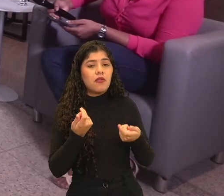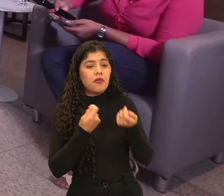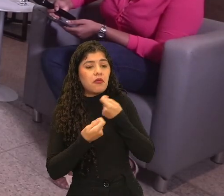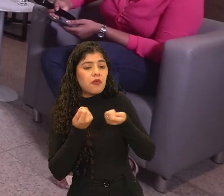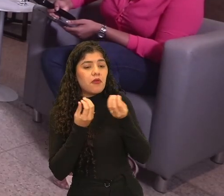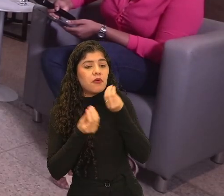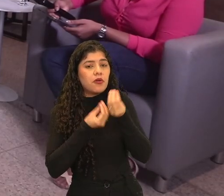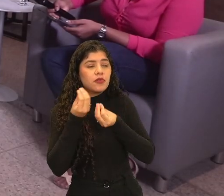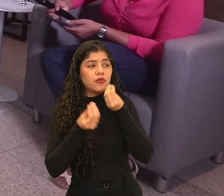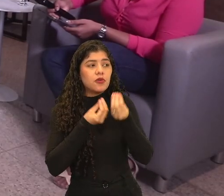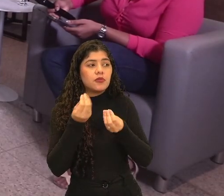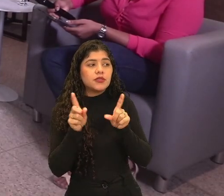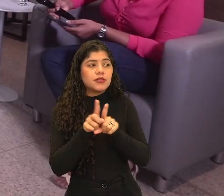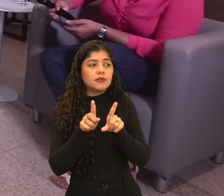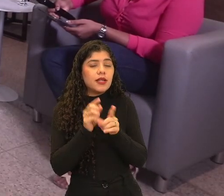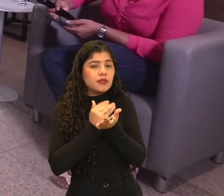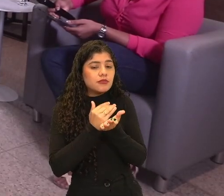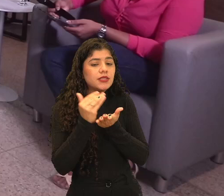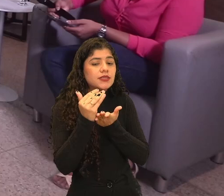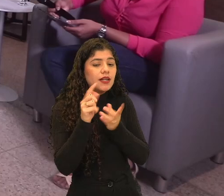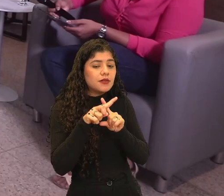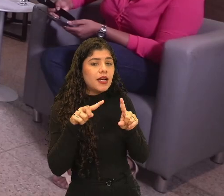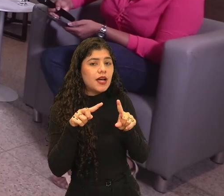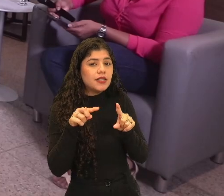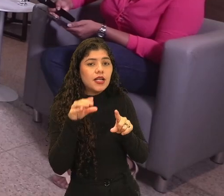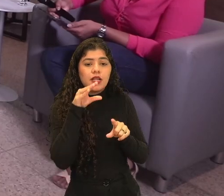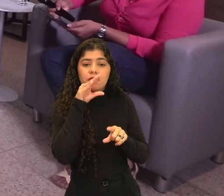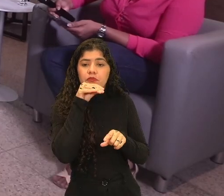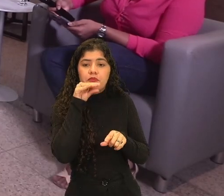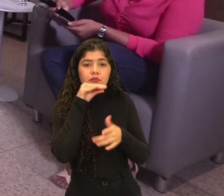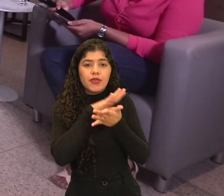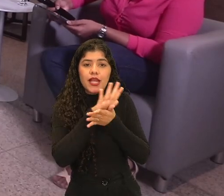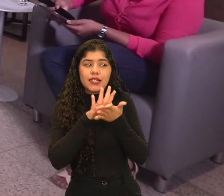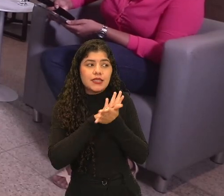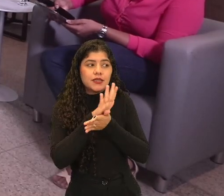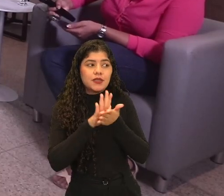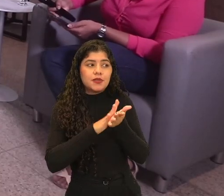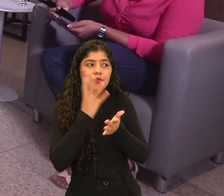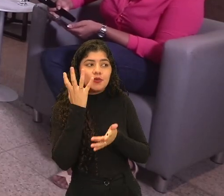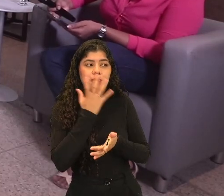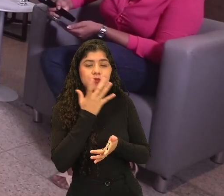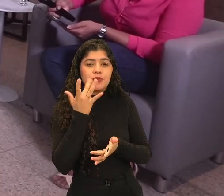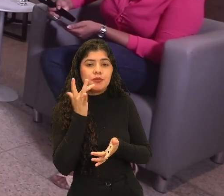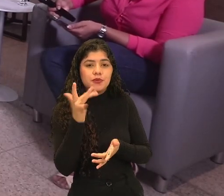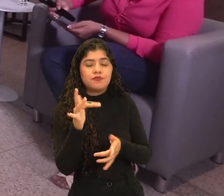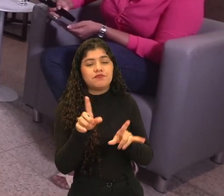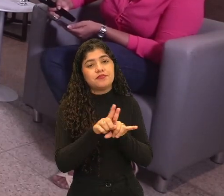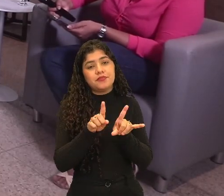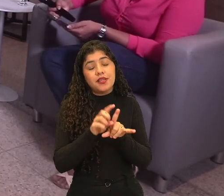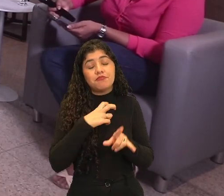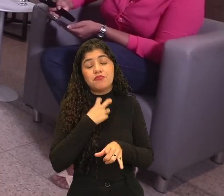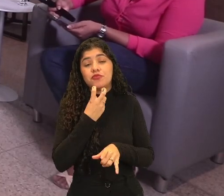pouquinho, ia lá para o fundo da sala e começava, mas além disso, ele ainda emite um som involuntário, que é uma estereotipia vocal,